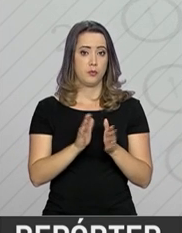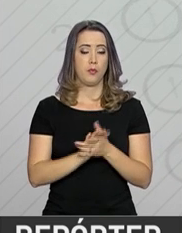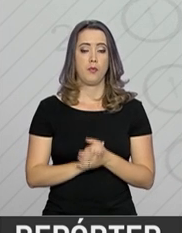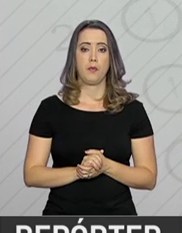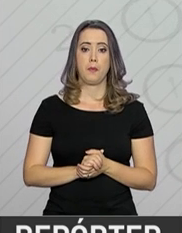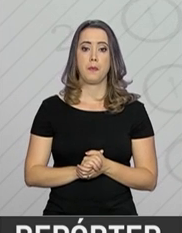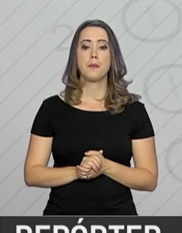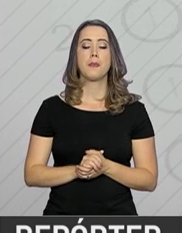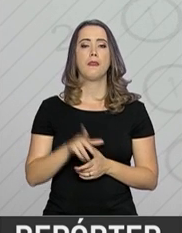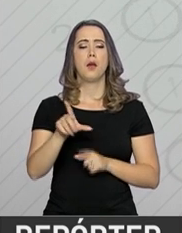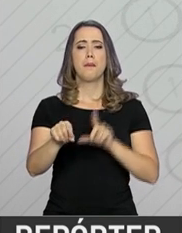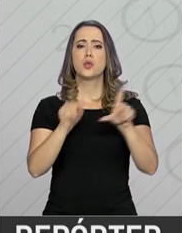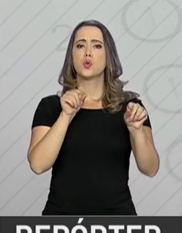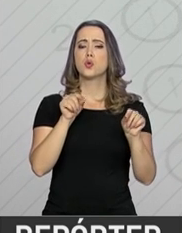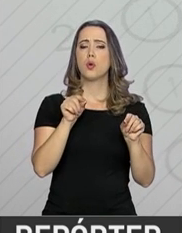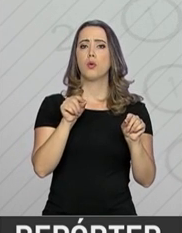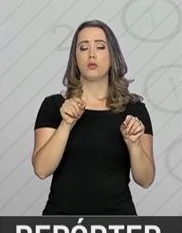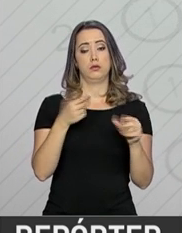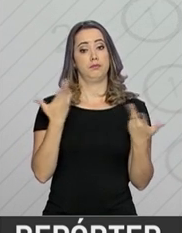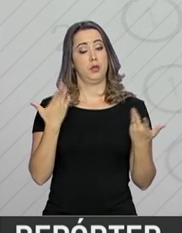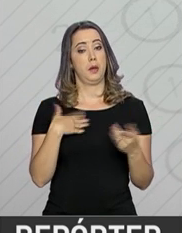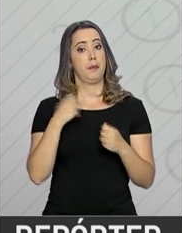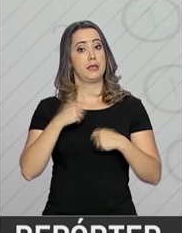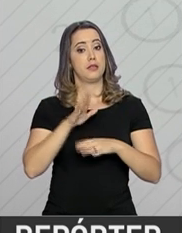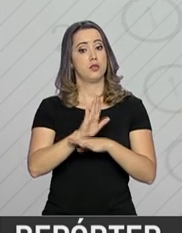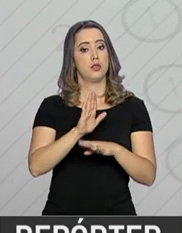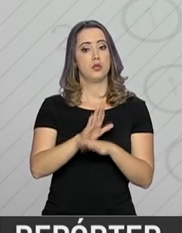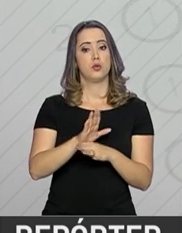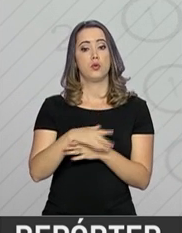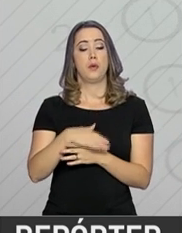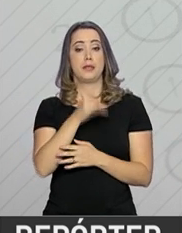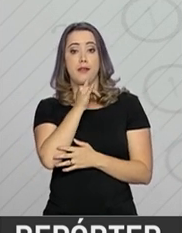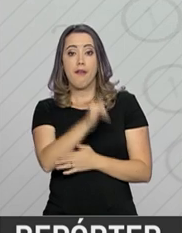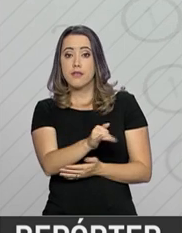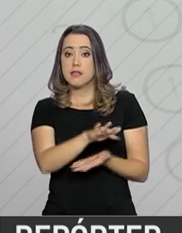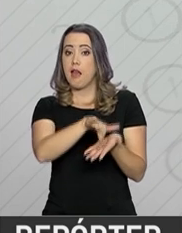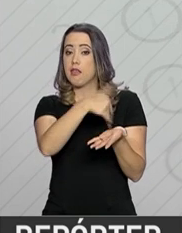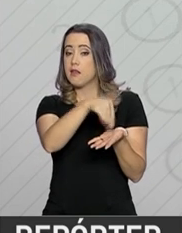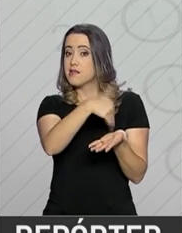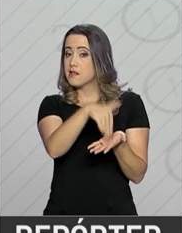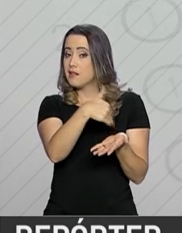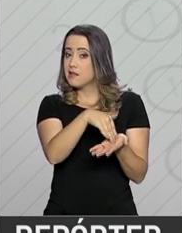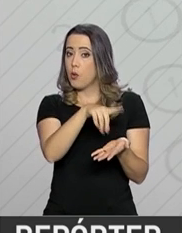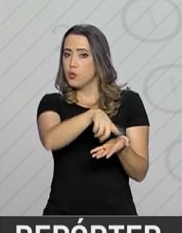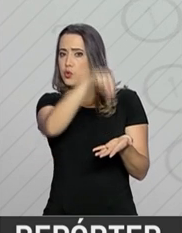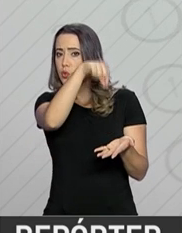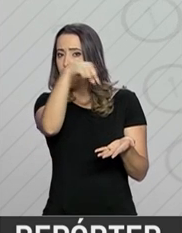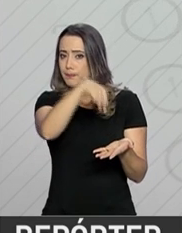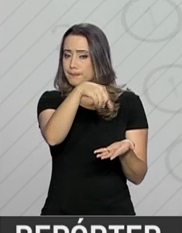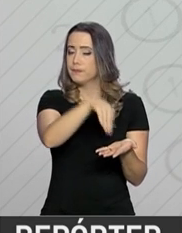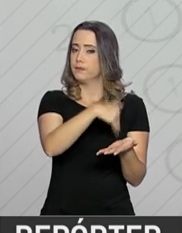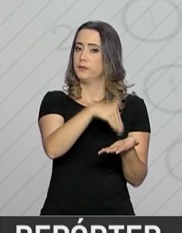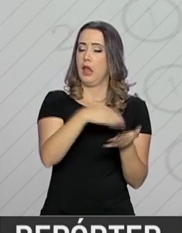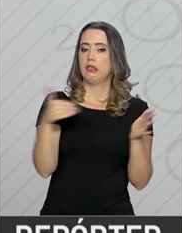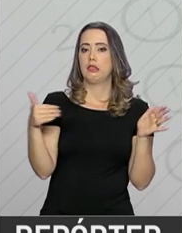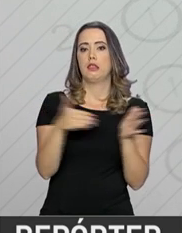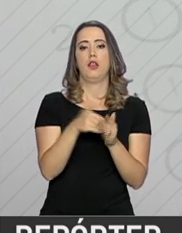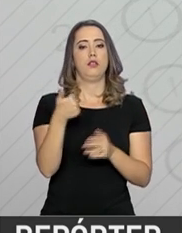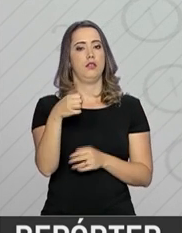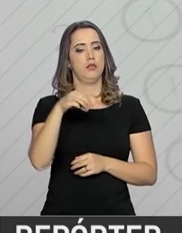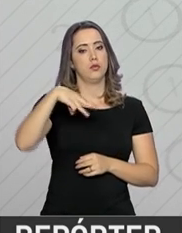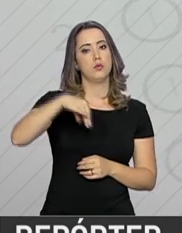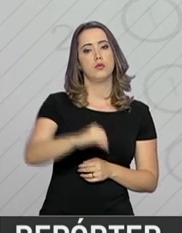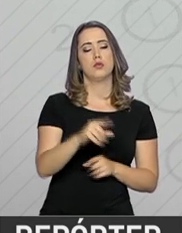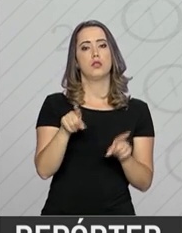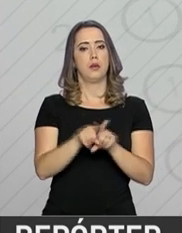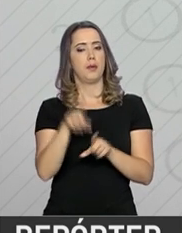libras o candidato que necessitar de auxílio deve indicar na inscrição que está aberta até o dia 18 de maio